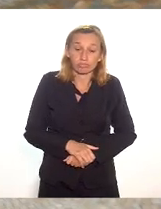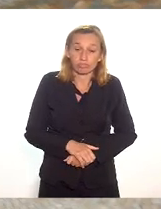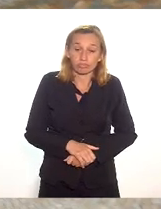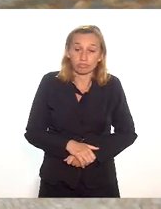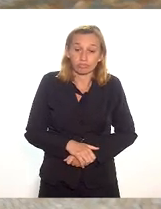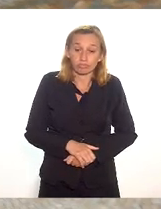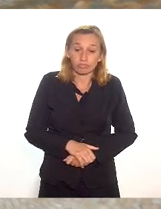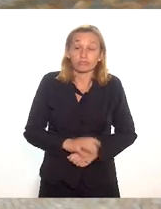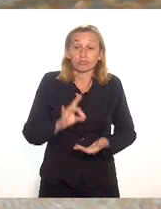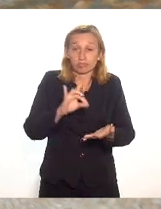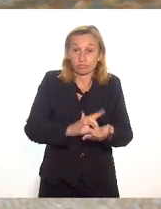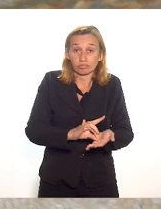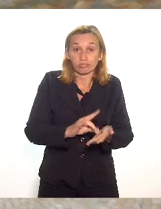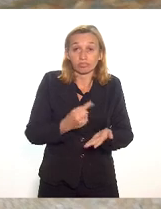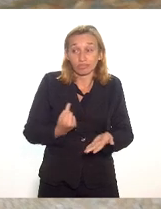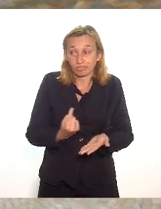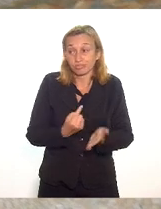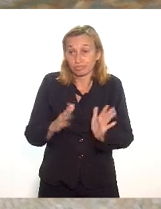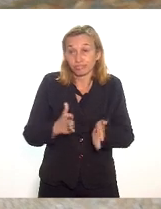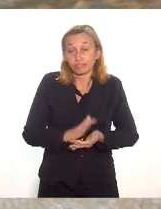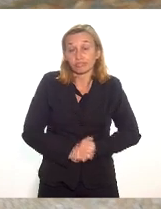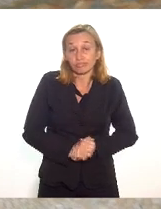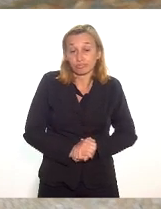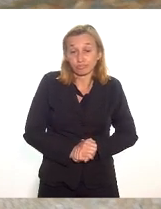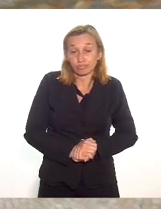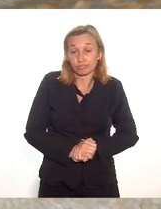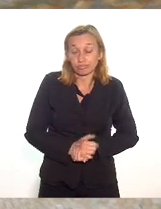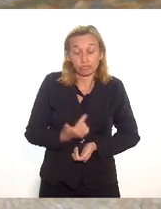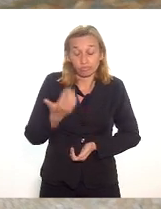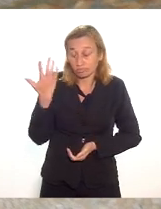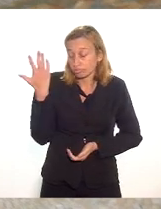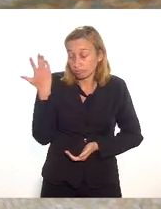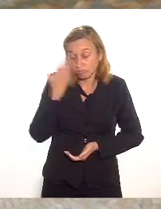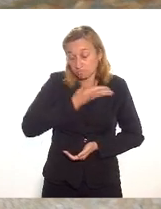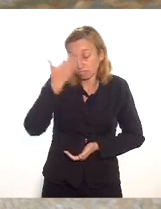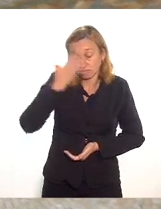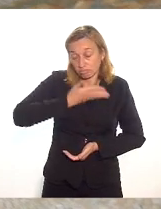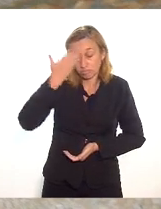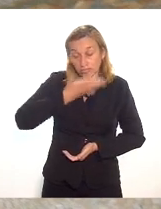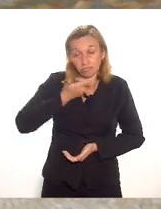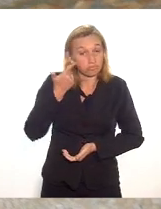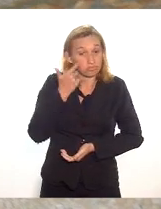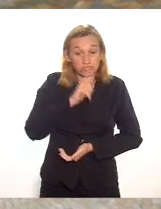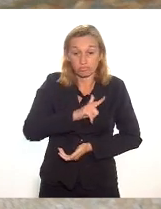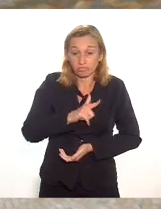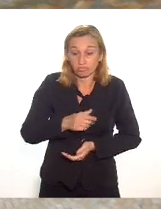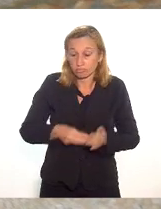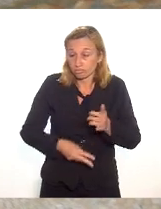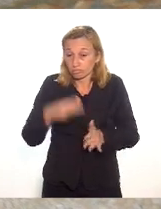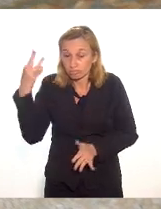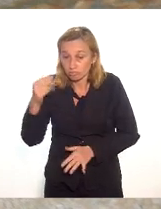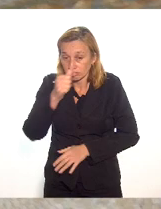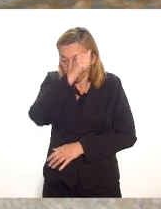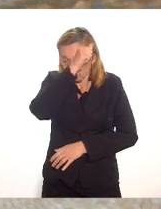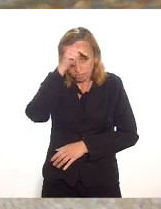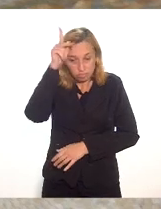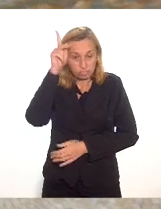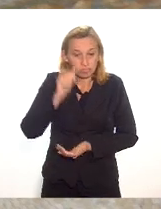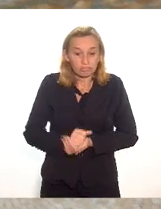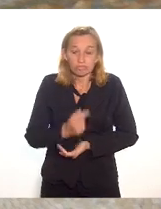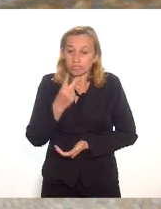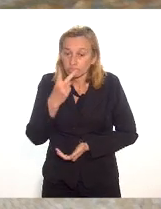com a realidade nossa. Eu não consigo ver. Eu fui 3 vezes prefeito,